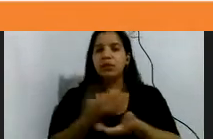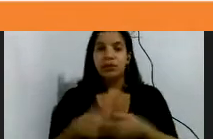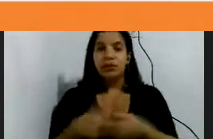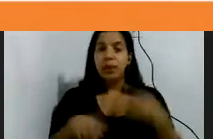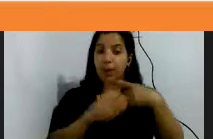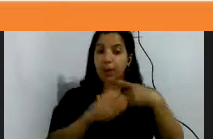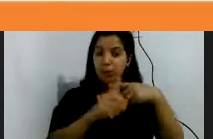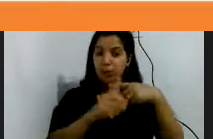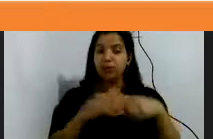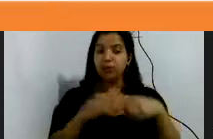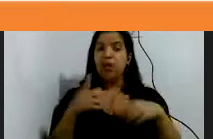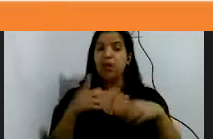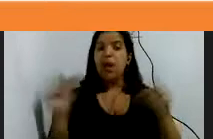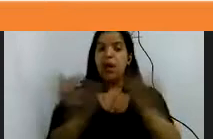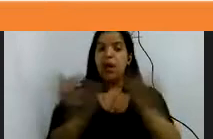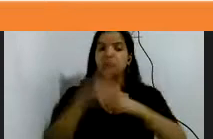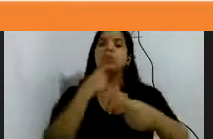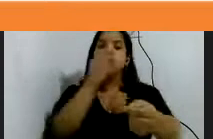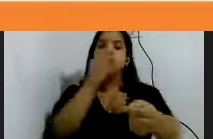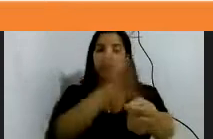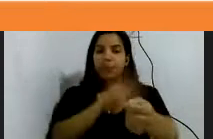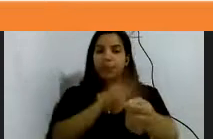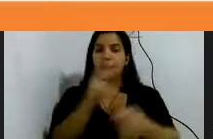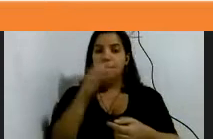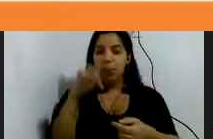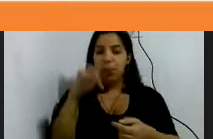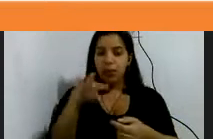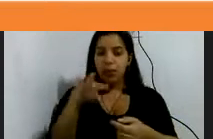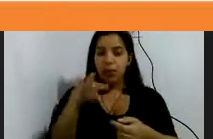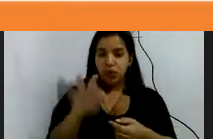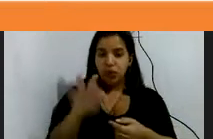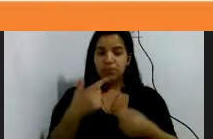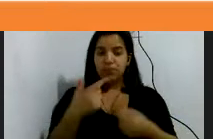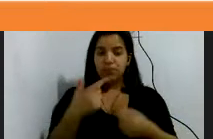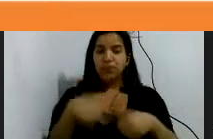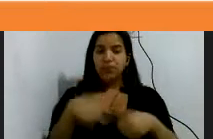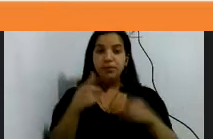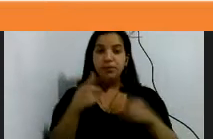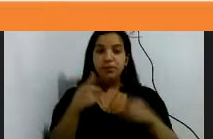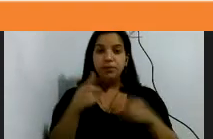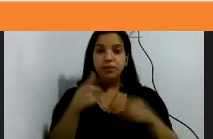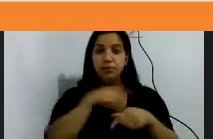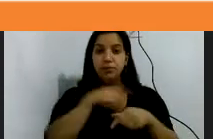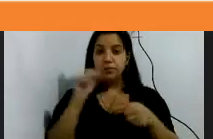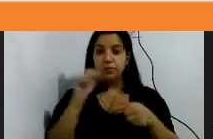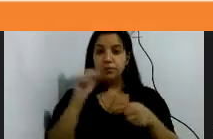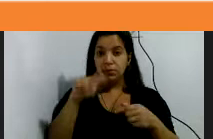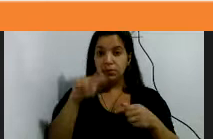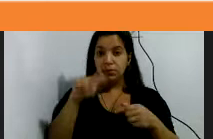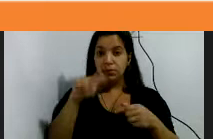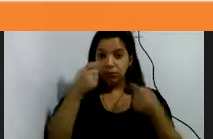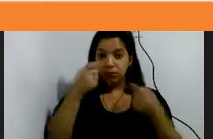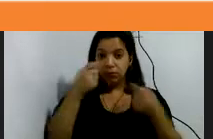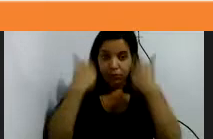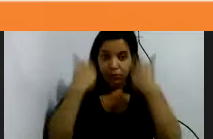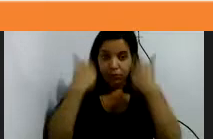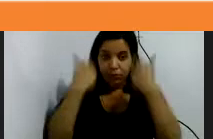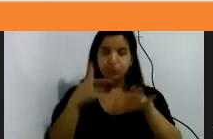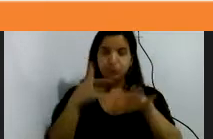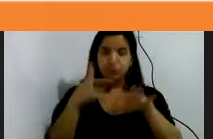positivo? Reação transfusional hemolítica, quando a gente tem aloanticorpos do receptor de uma transfusão